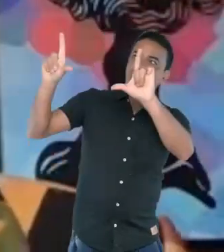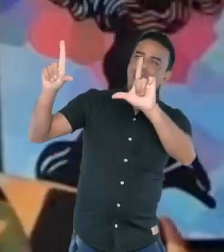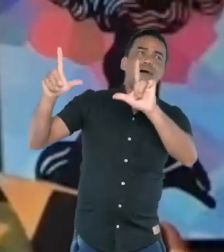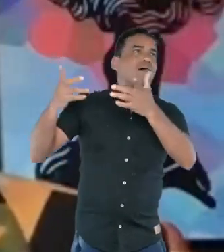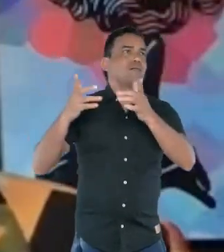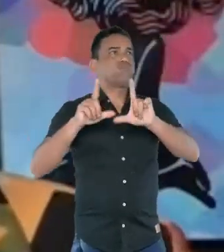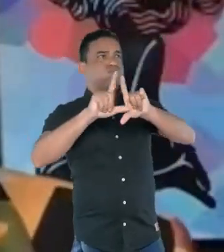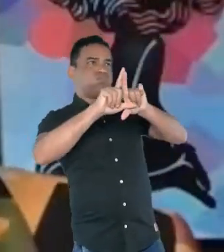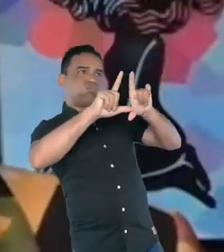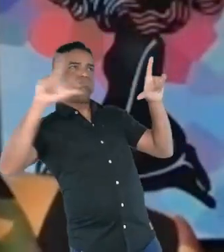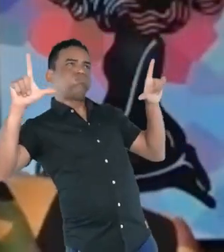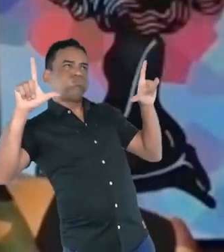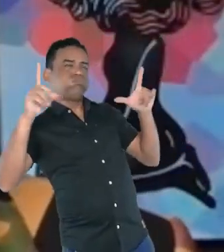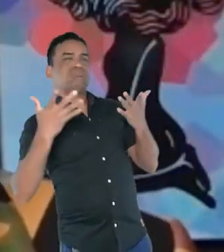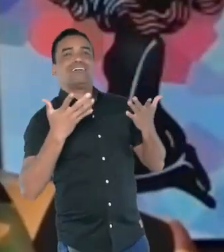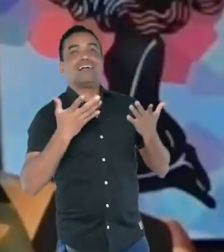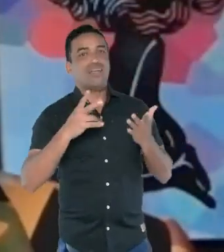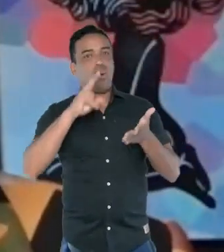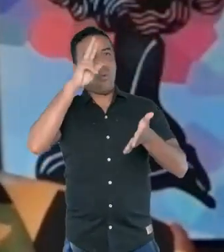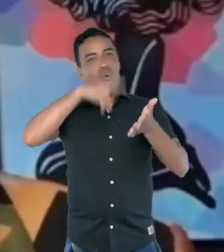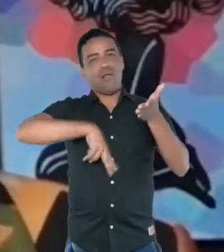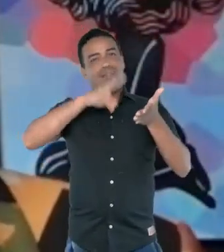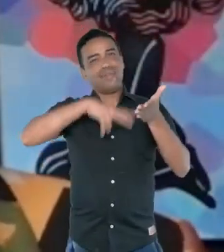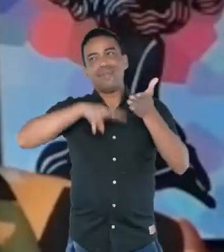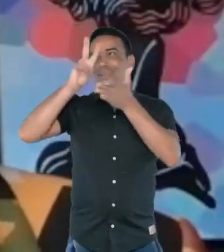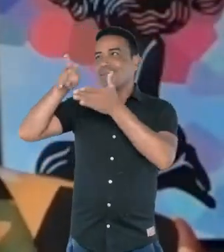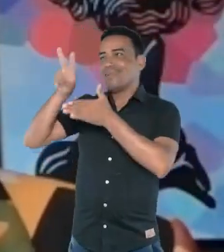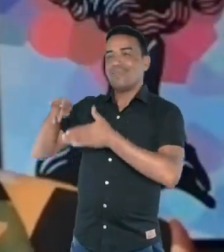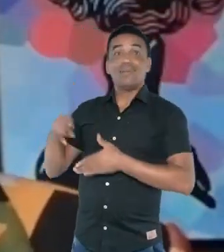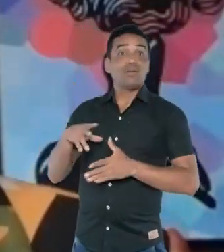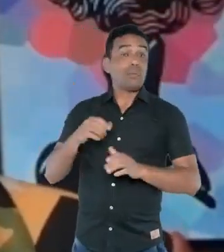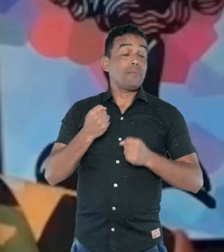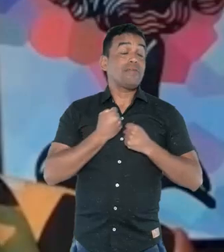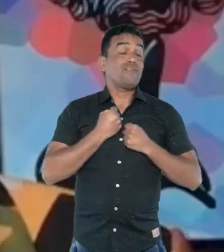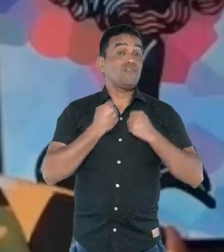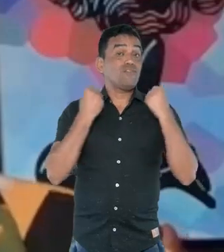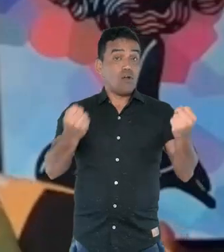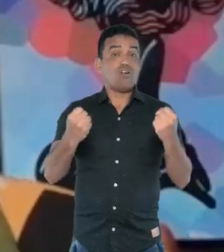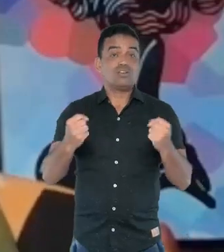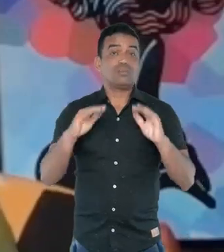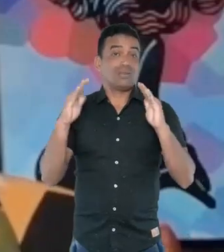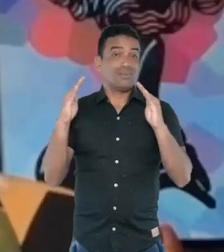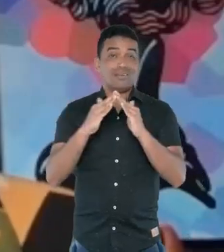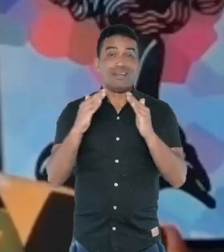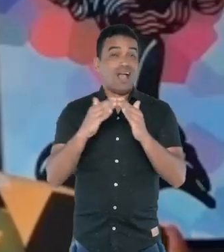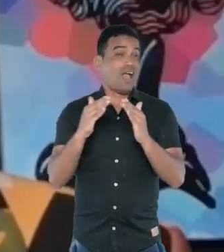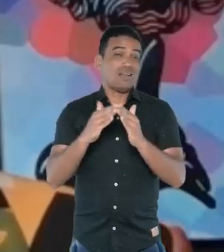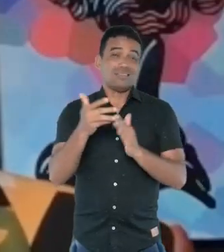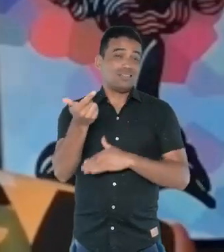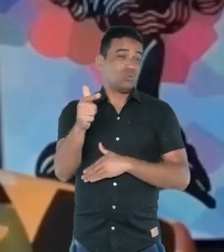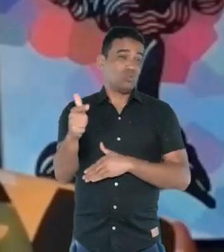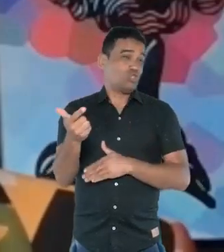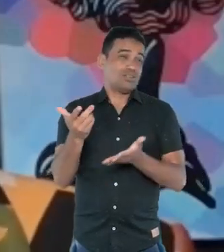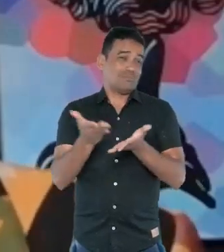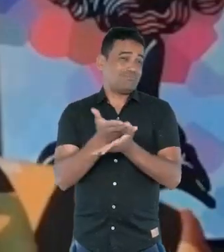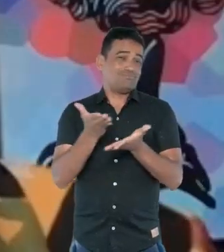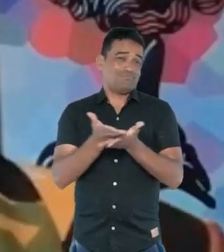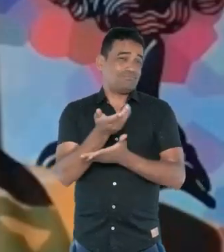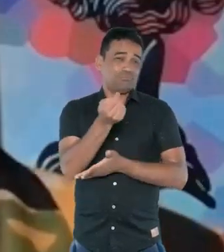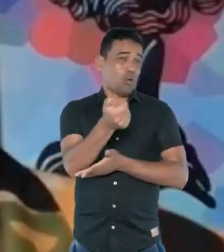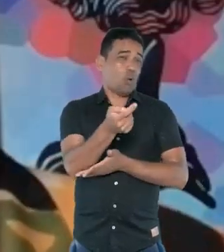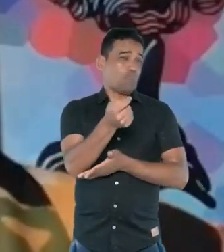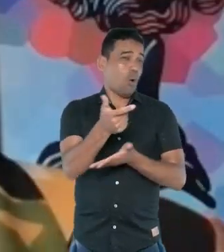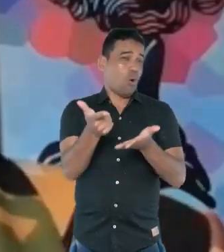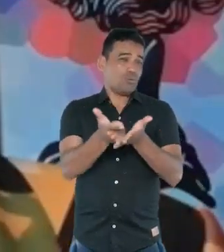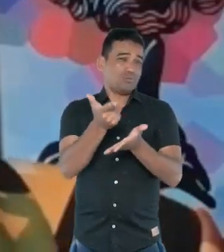outdoor, e isso foi muito forte, porque eu cresci numa casa com poucos livros, com